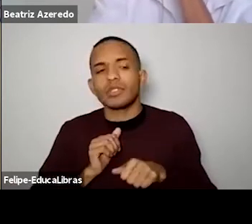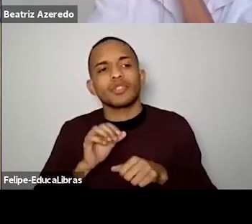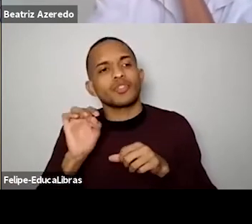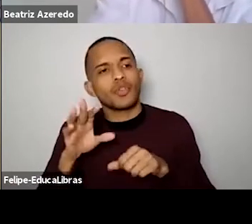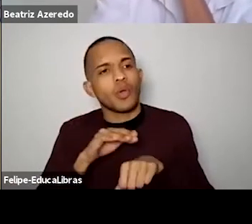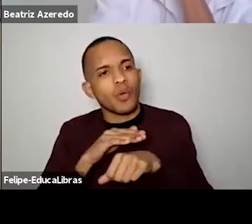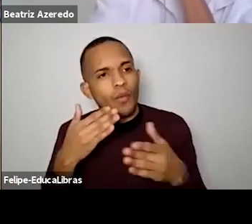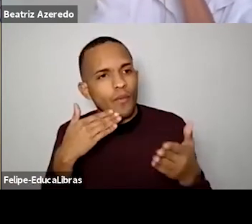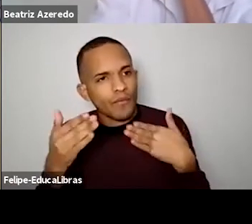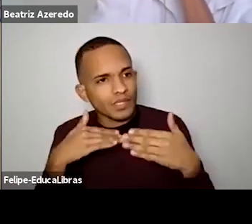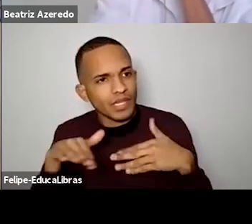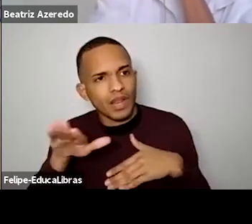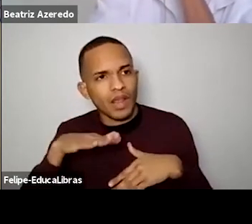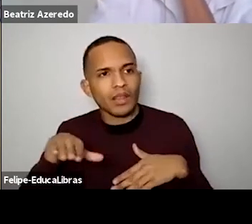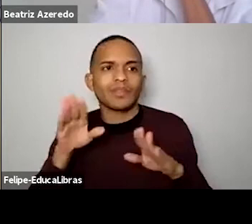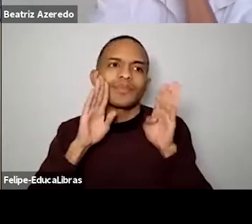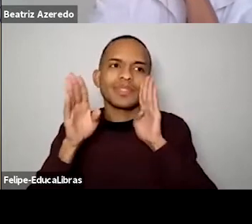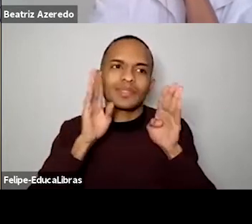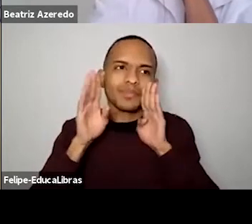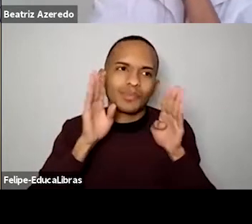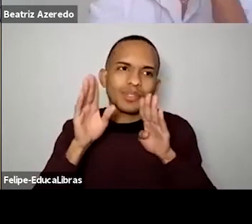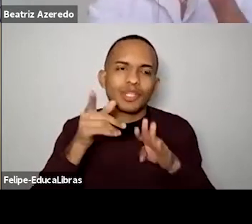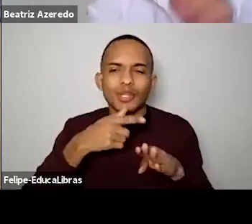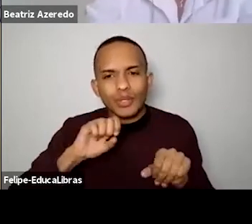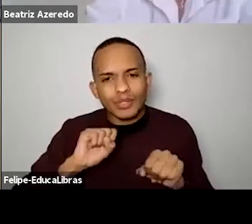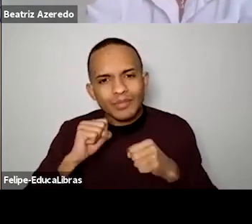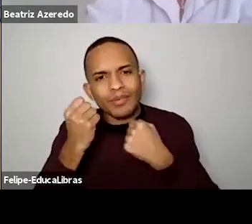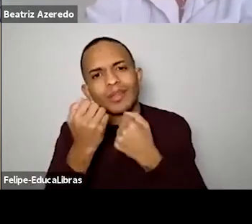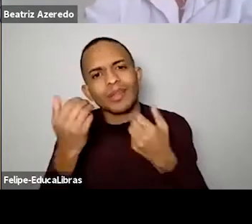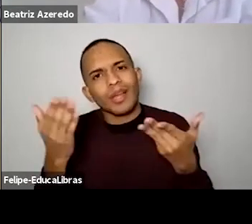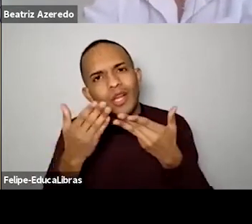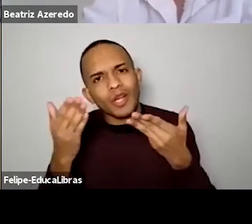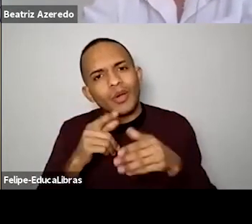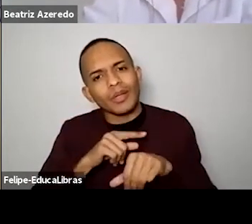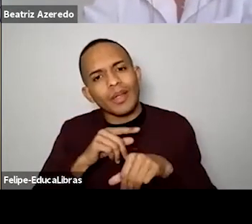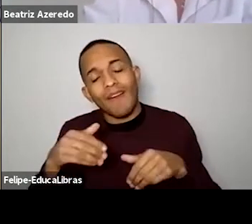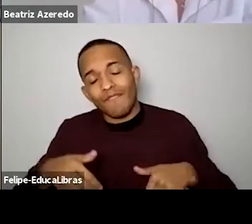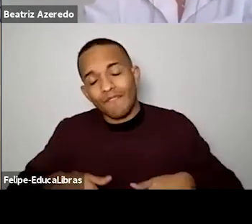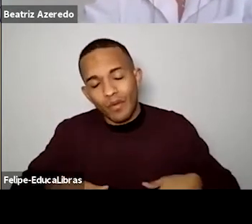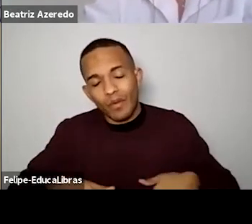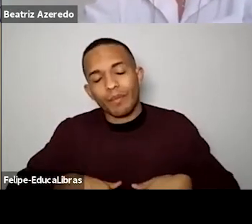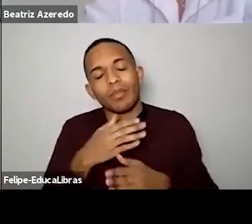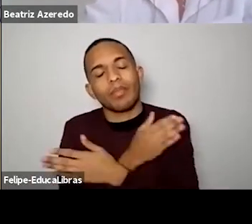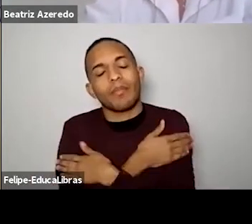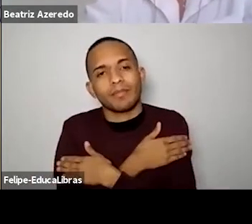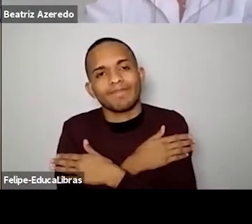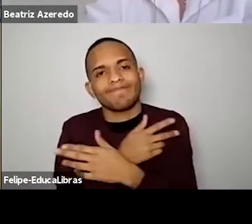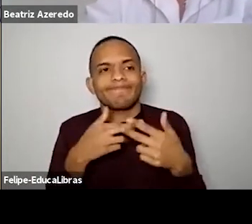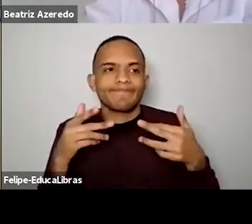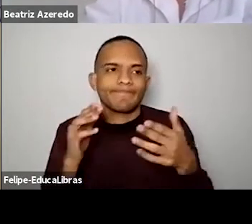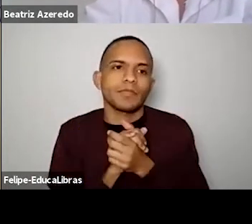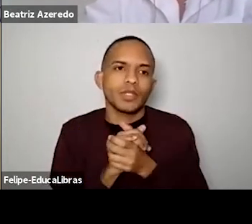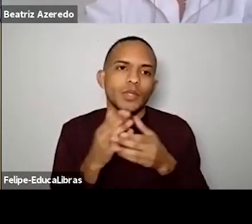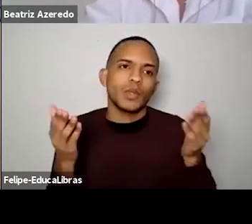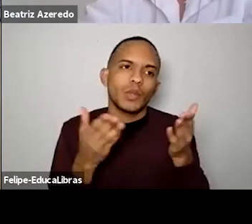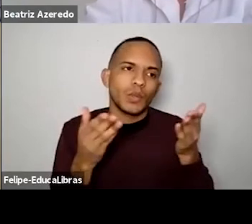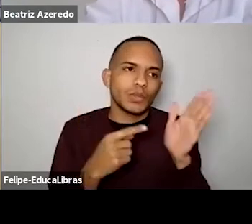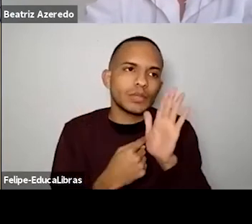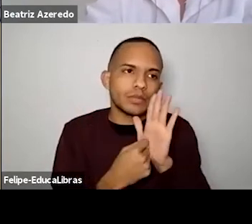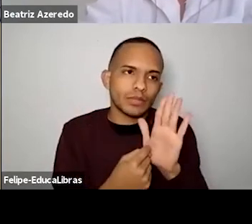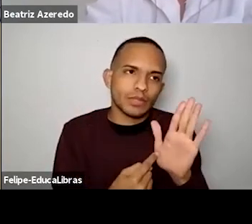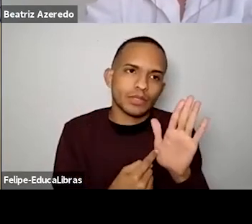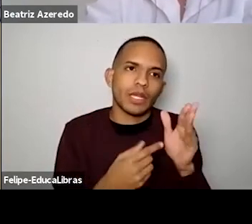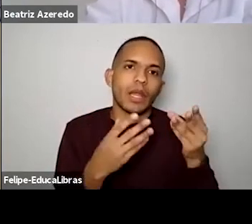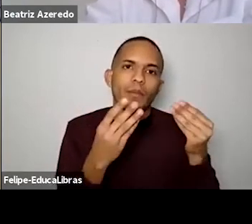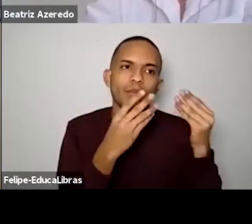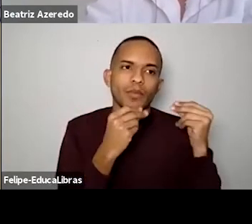de um Brasil diferente que nós estamos sofrendo agora na pele, a fome e o desemprego. Esse painel hoje ele vai falar muito das